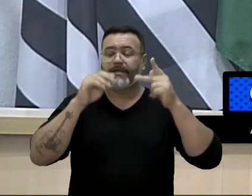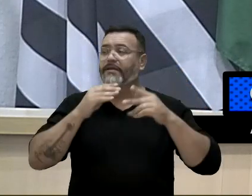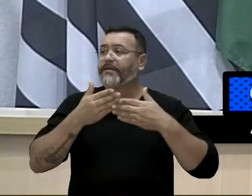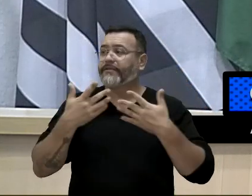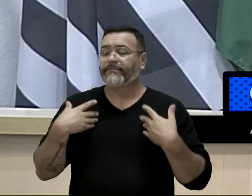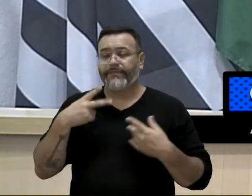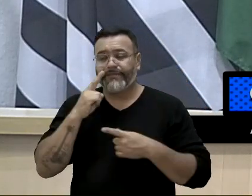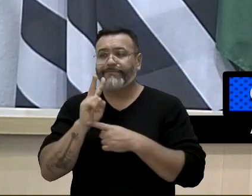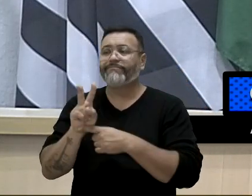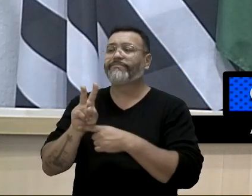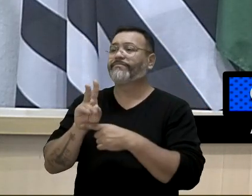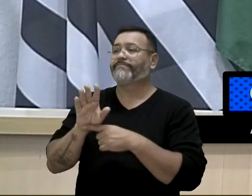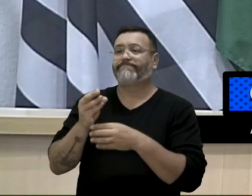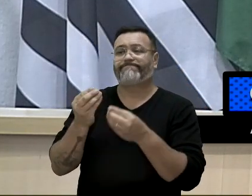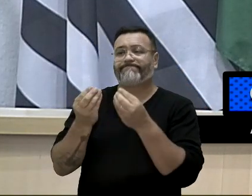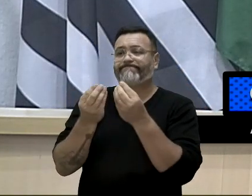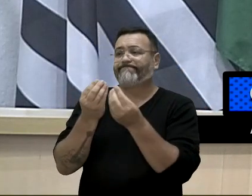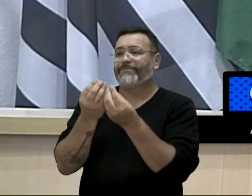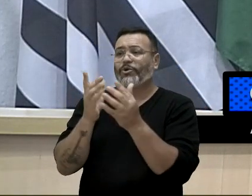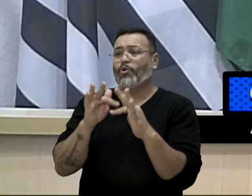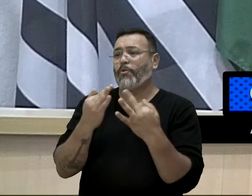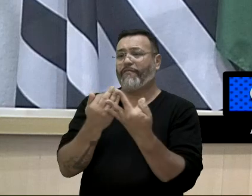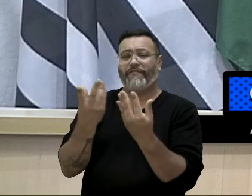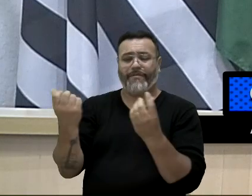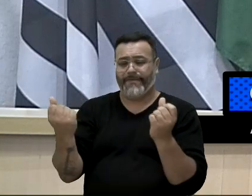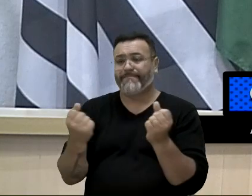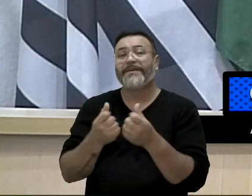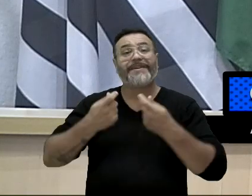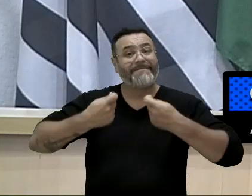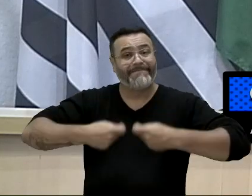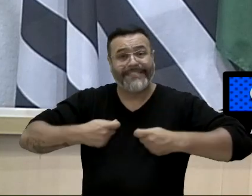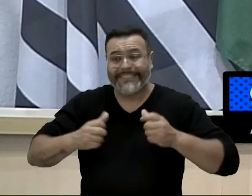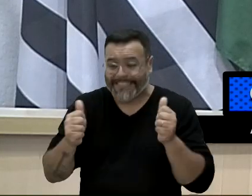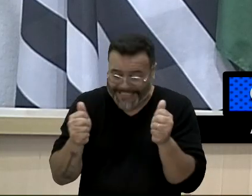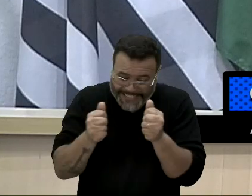como não estar com a família presente, né?